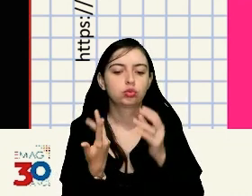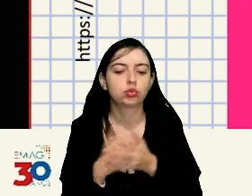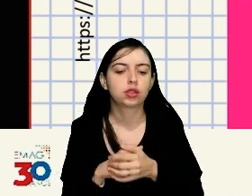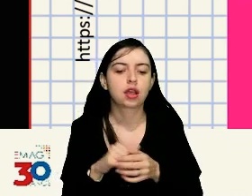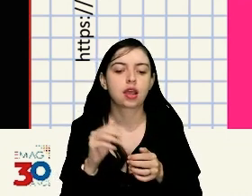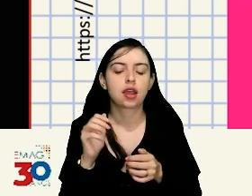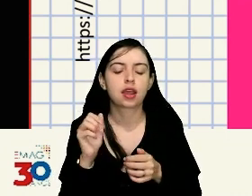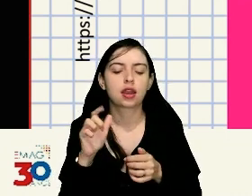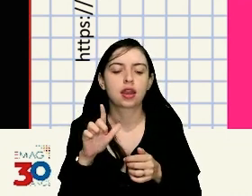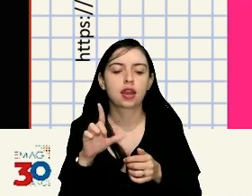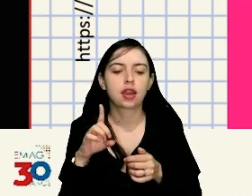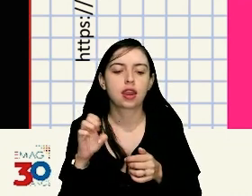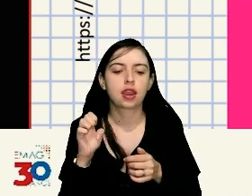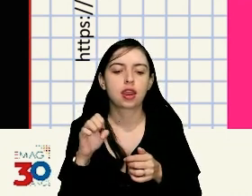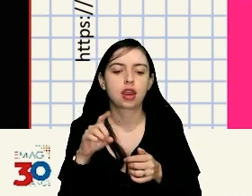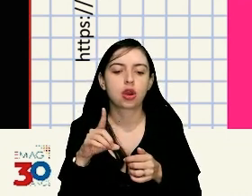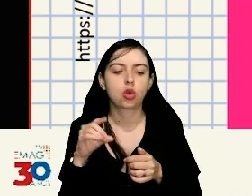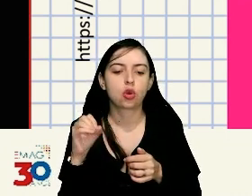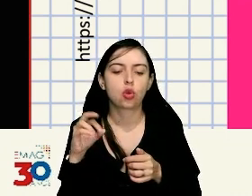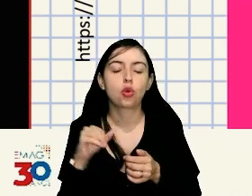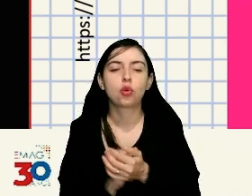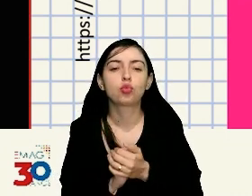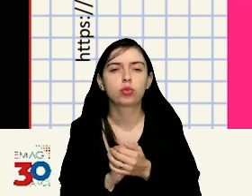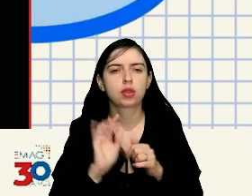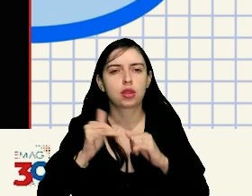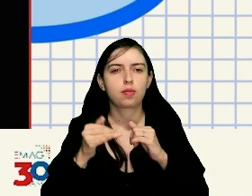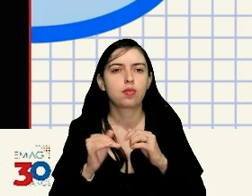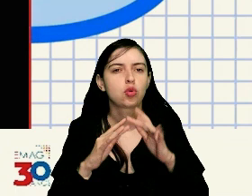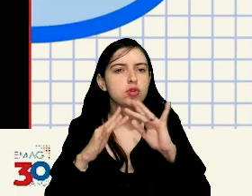aqui as redes sociais dela para vocês seguirem, porque eu sou